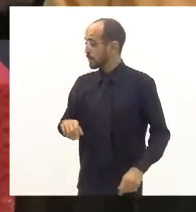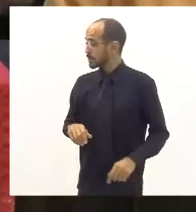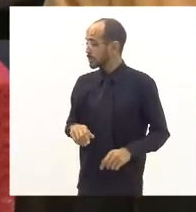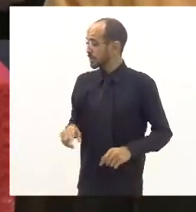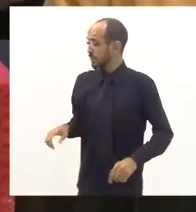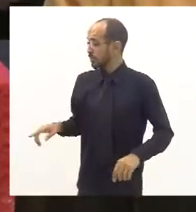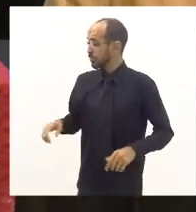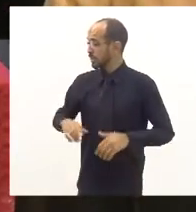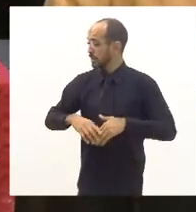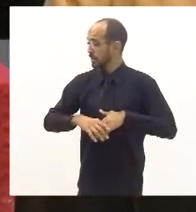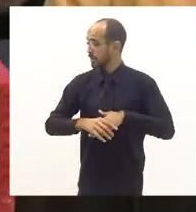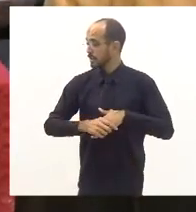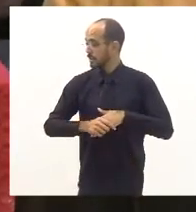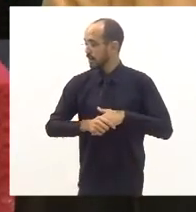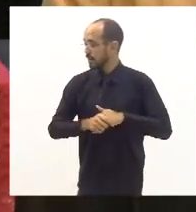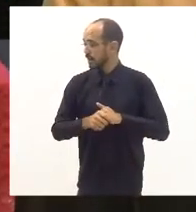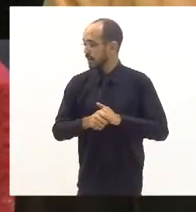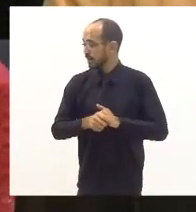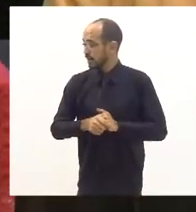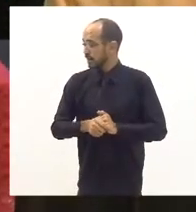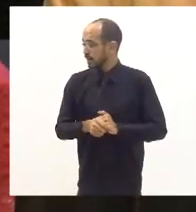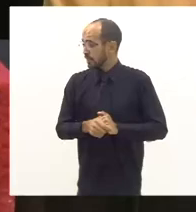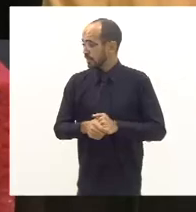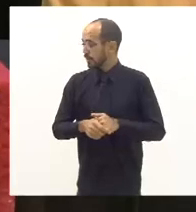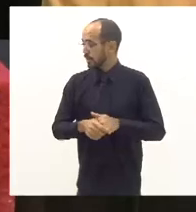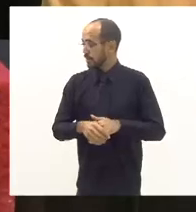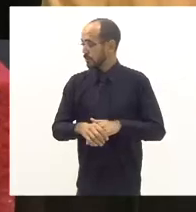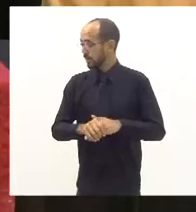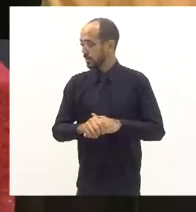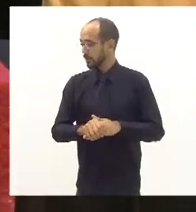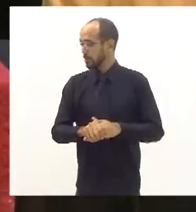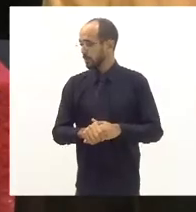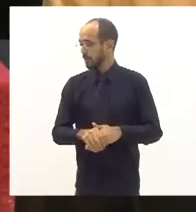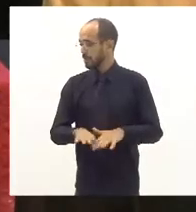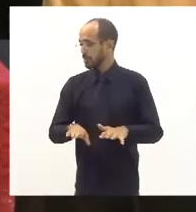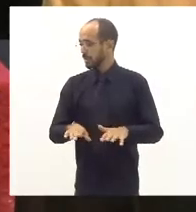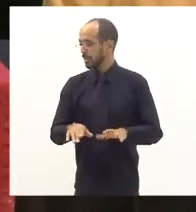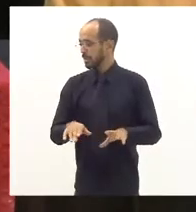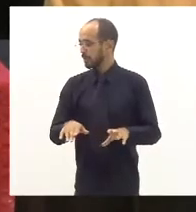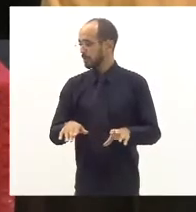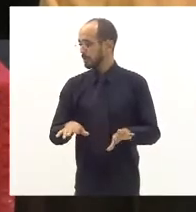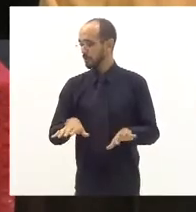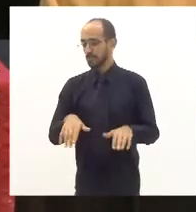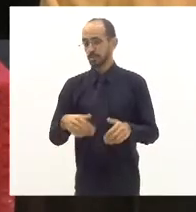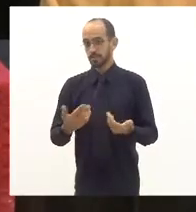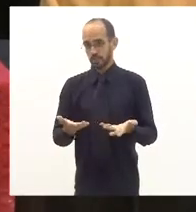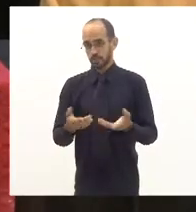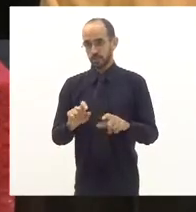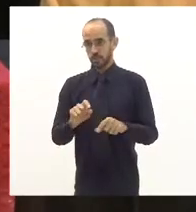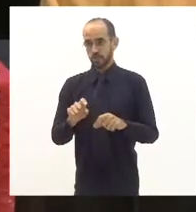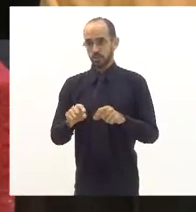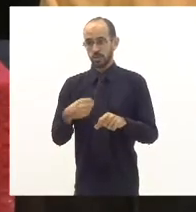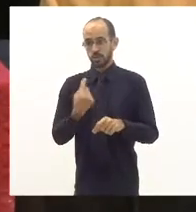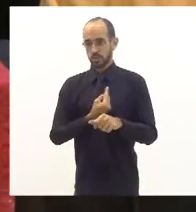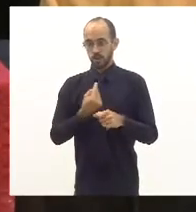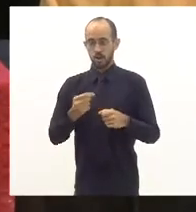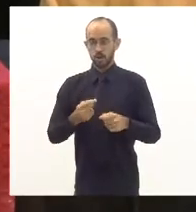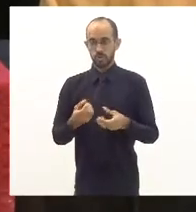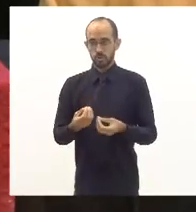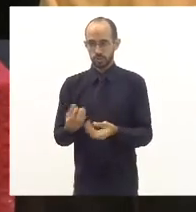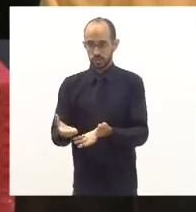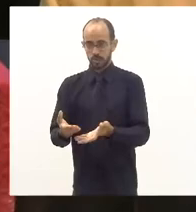há duas que ainda vão se pronunciar mais adiante, e nós, então, recebemos quatro